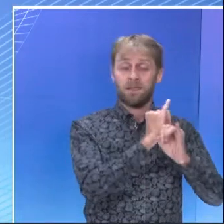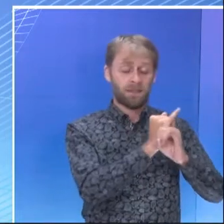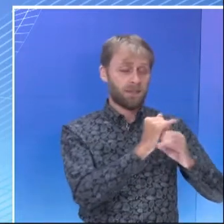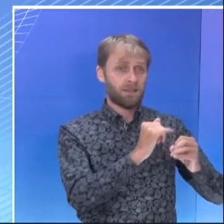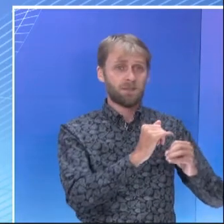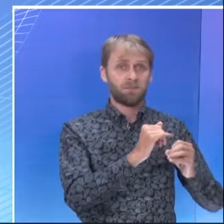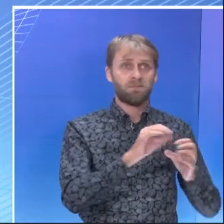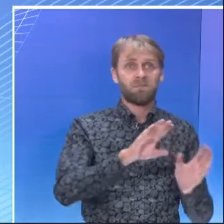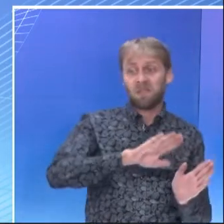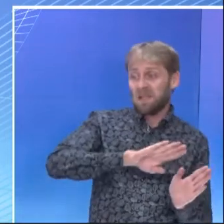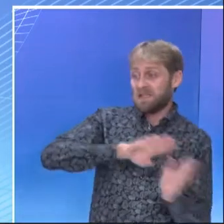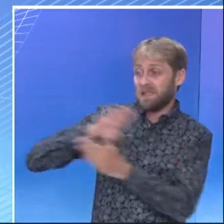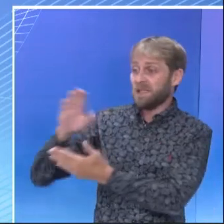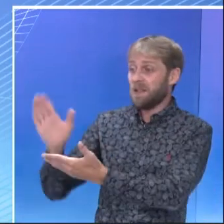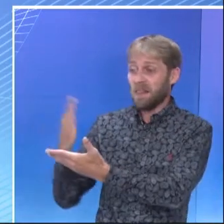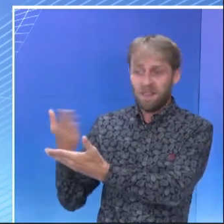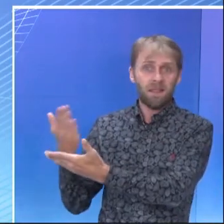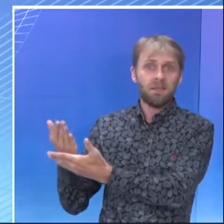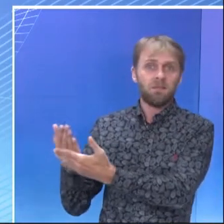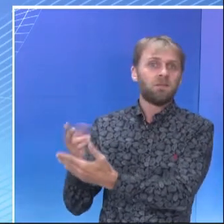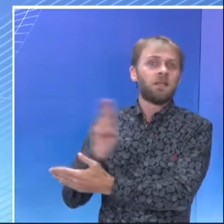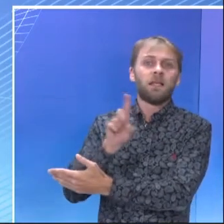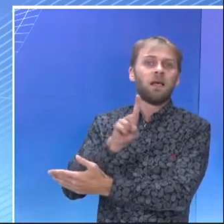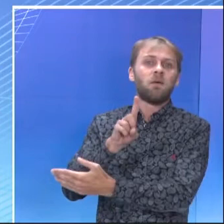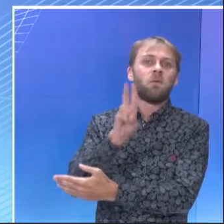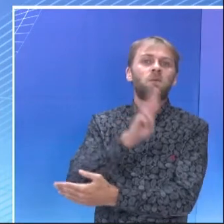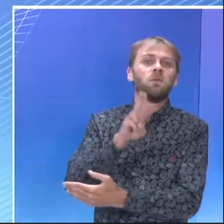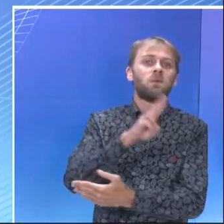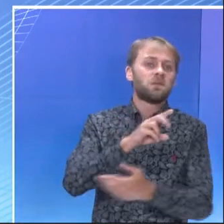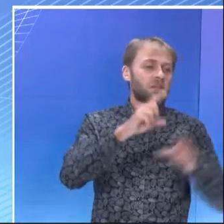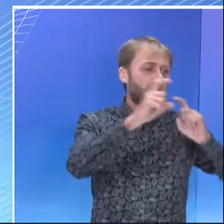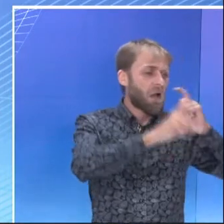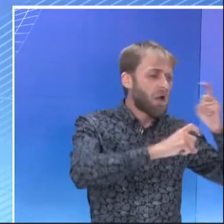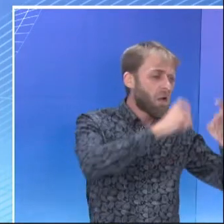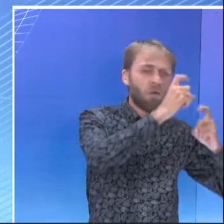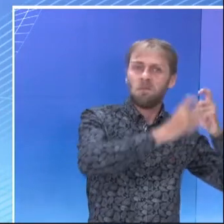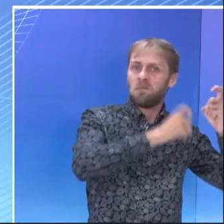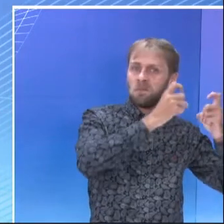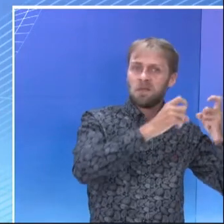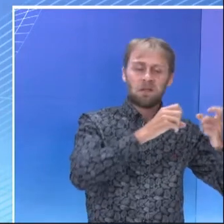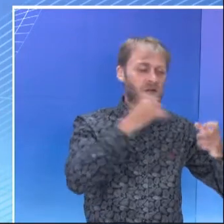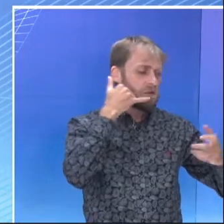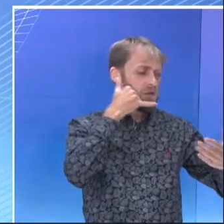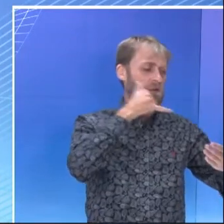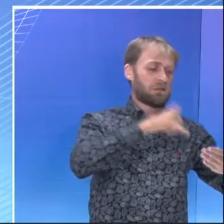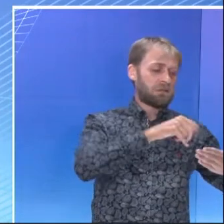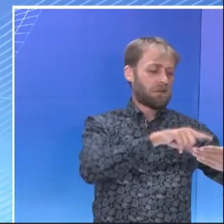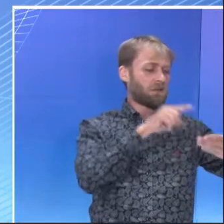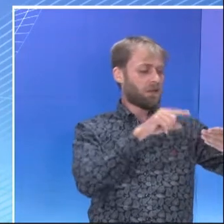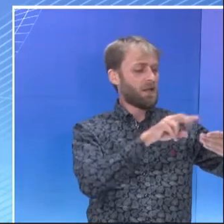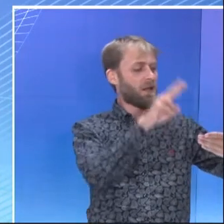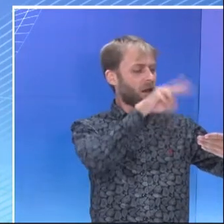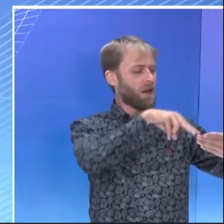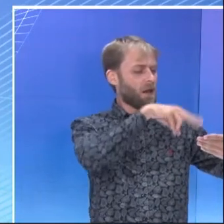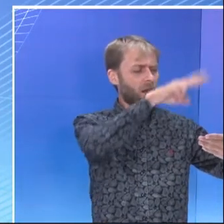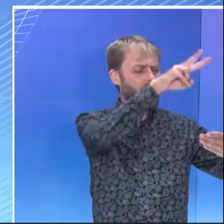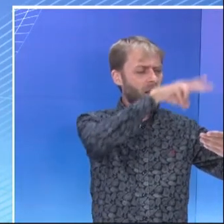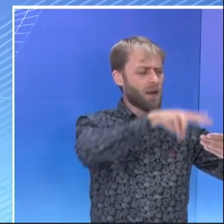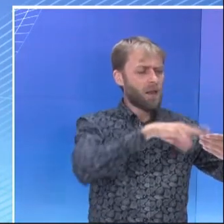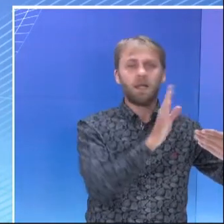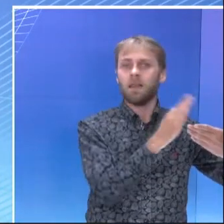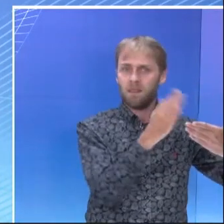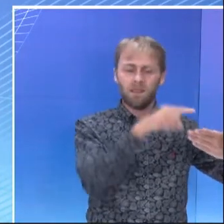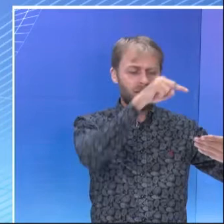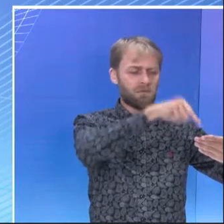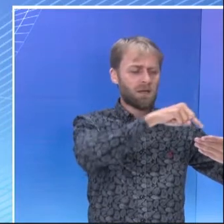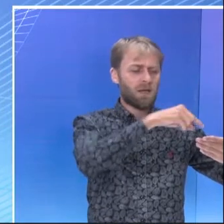impressos estão sendo substituídos. Cada vez mais as pessoas estão usando mais tecnologia. Então, lembra também que eu disse que cartoon geralmente